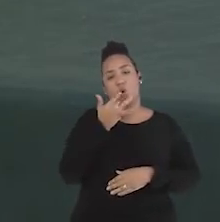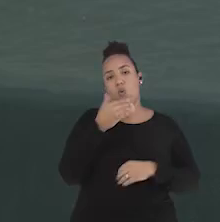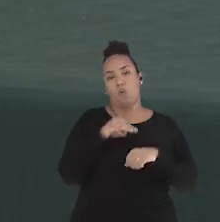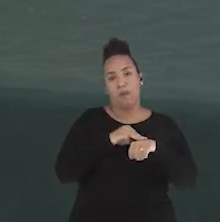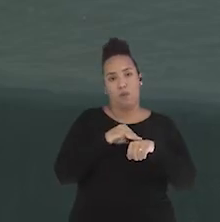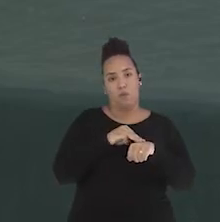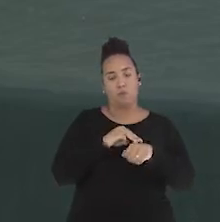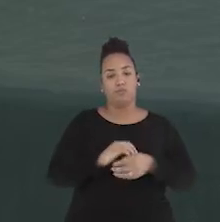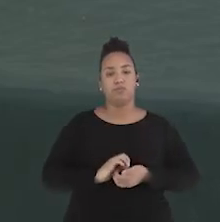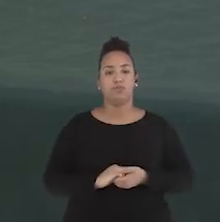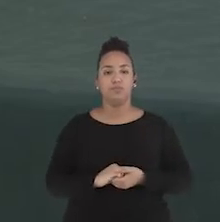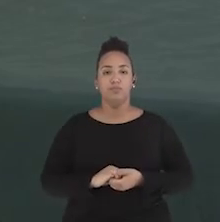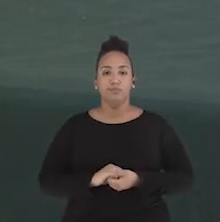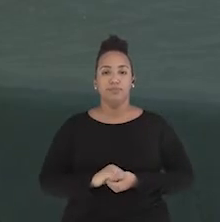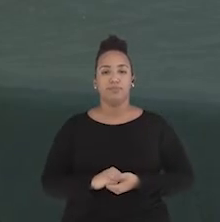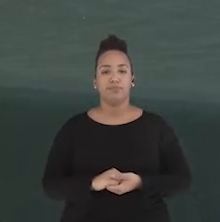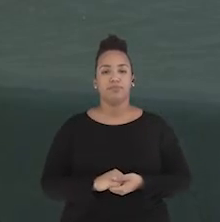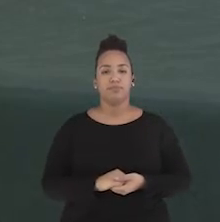por aqui.